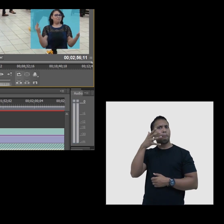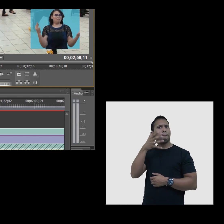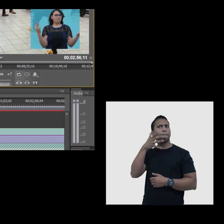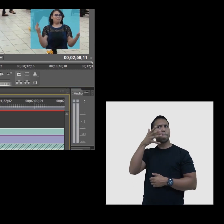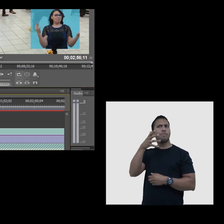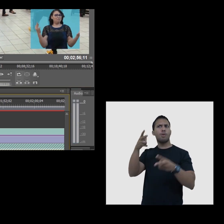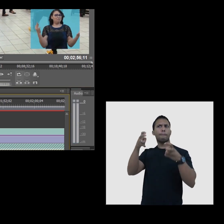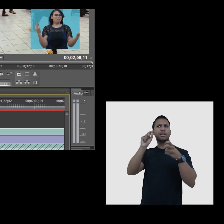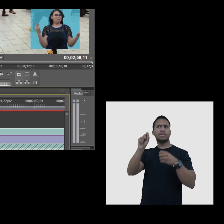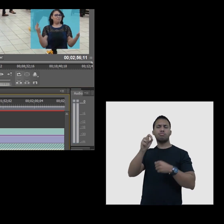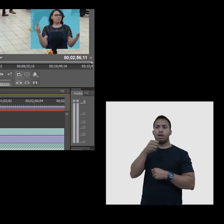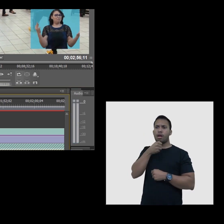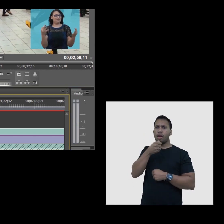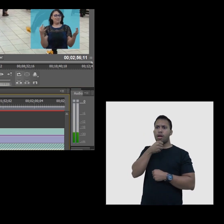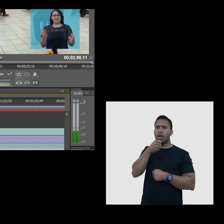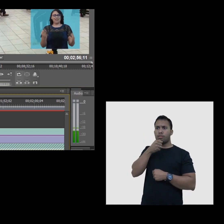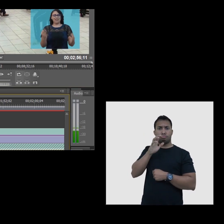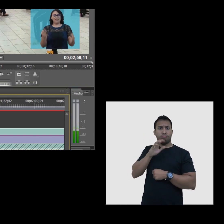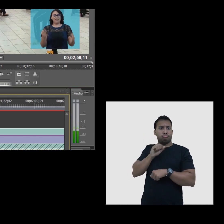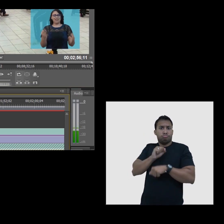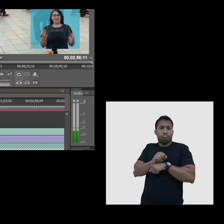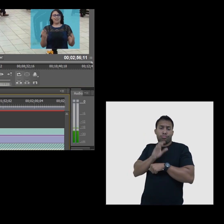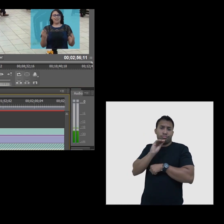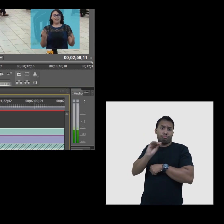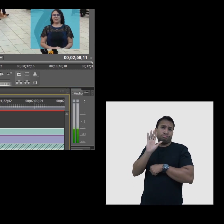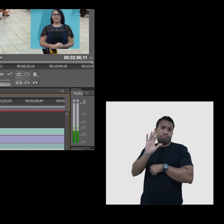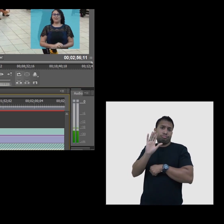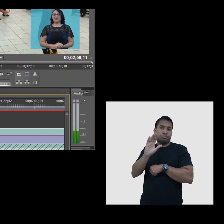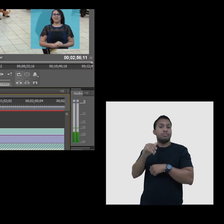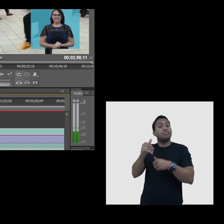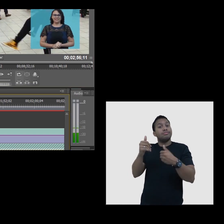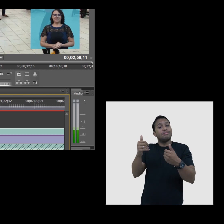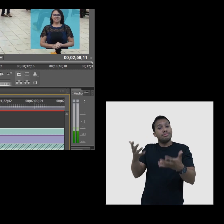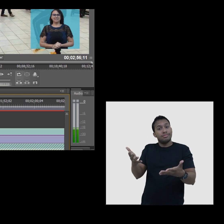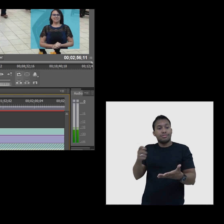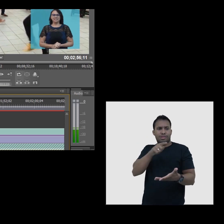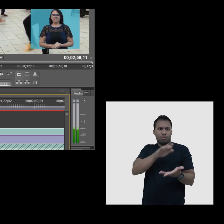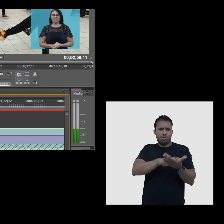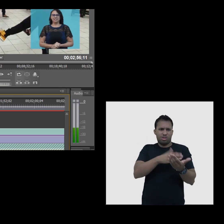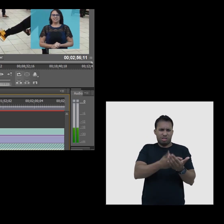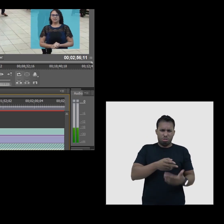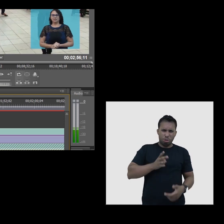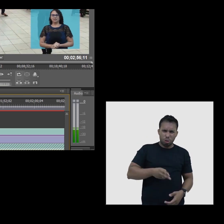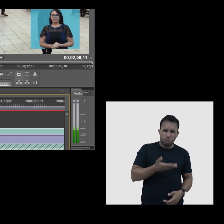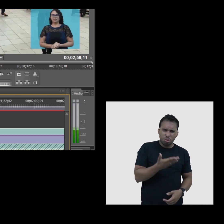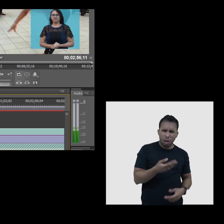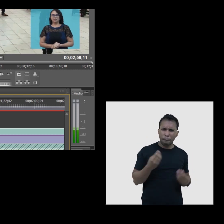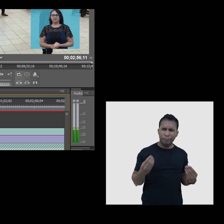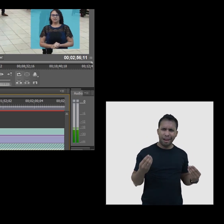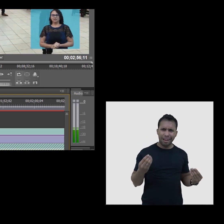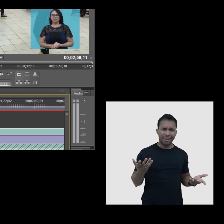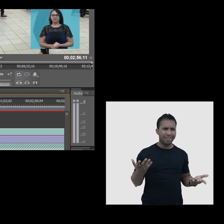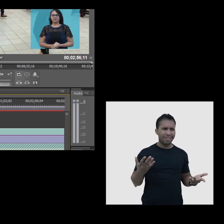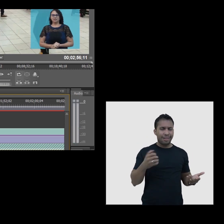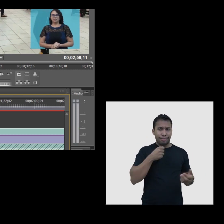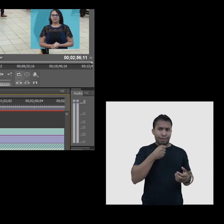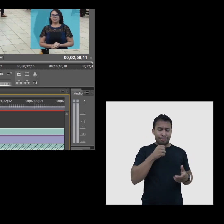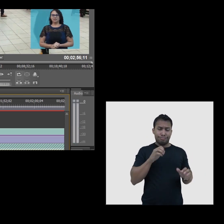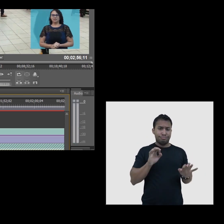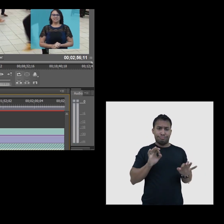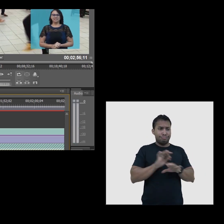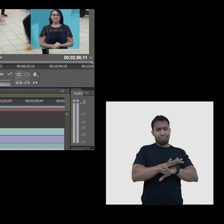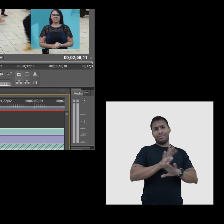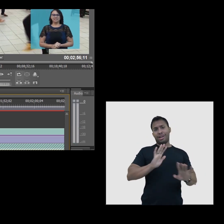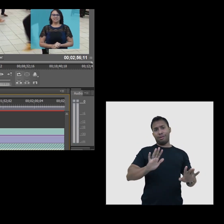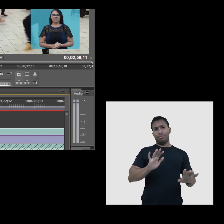Nesse momento de música, né, a gente percebe que não tem mais o narrador falando. Então aqui não faz mais sentido ter a presença do